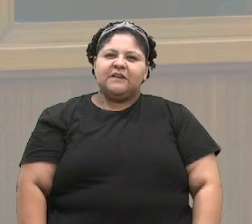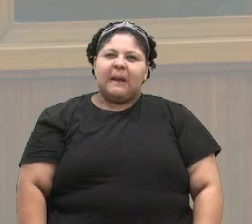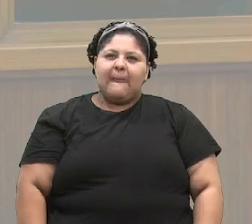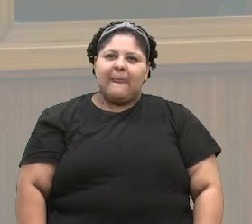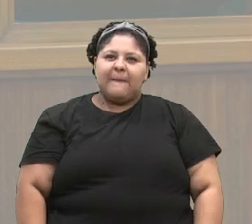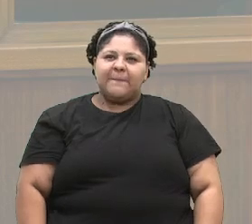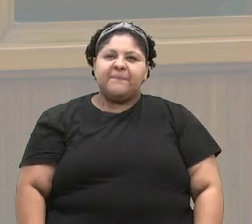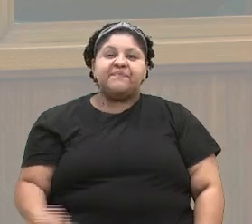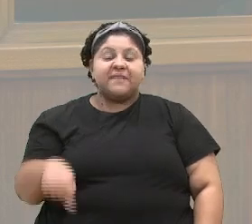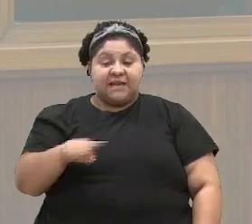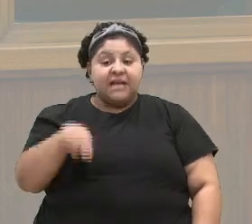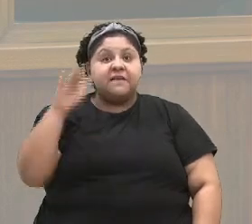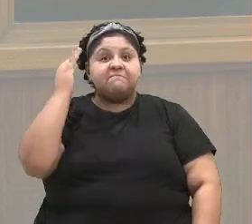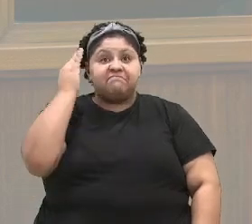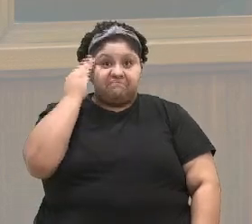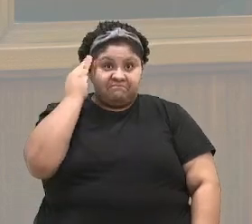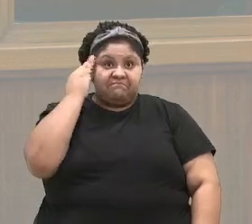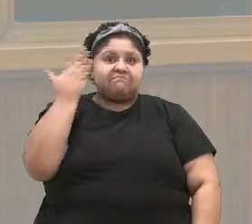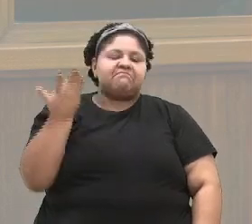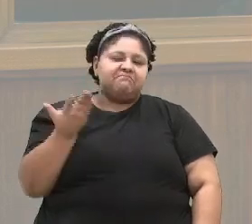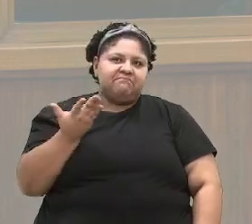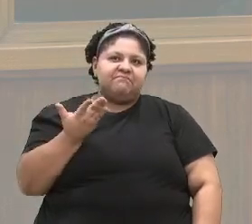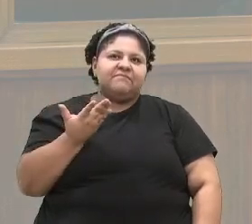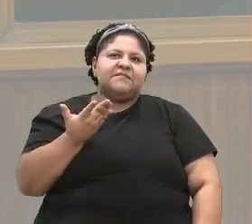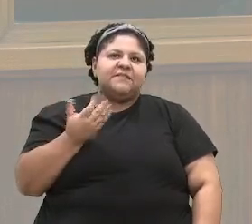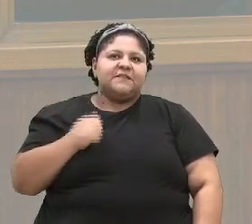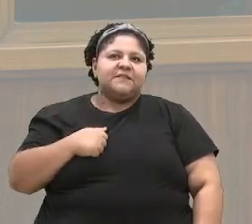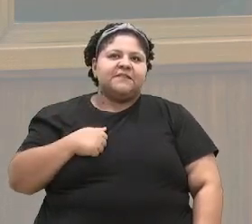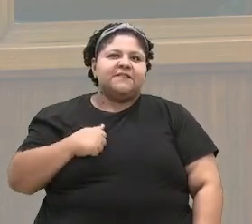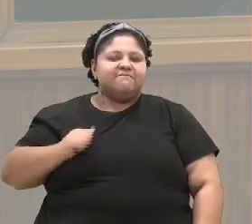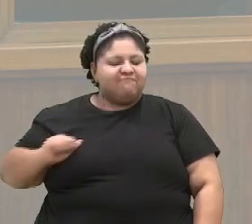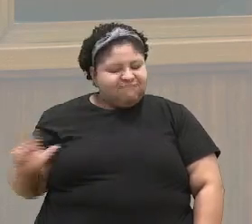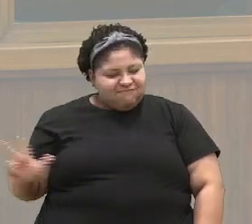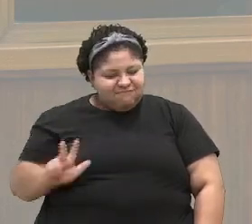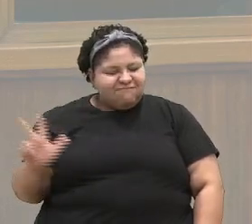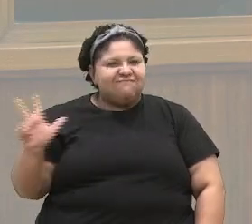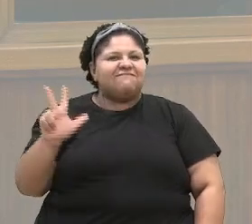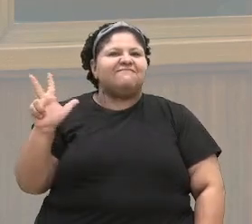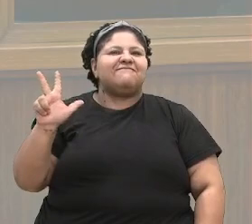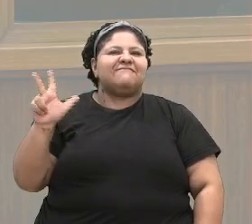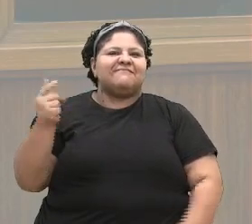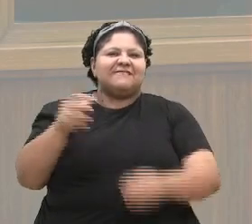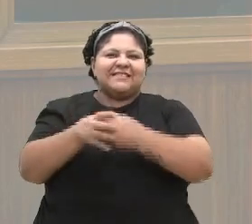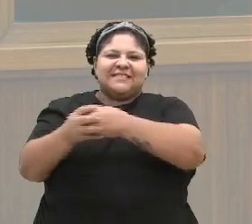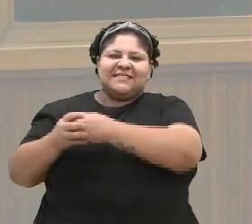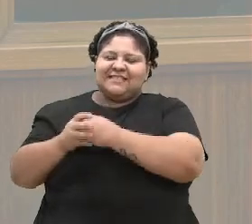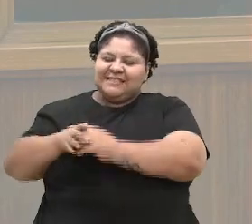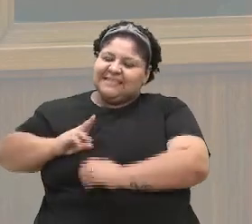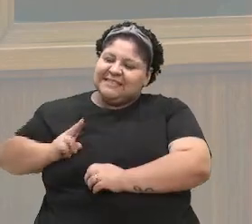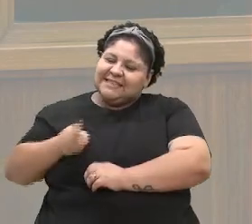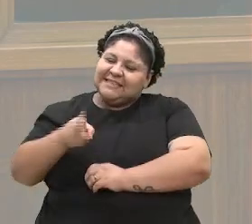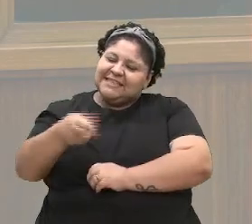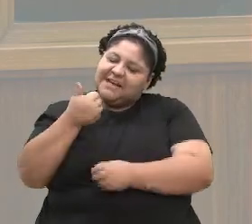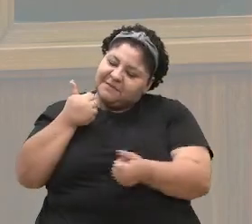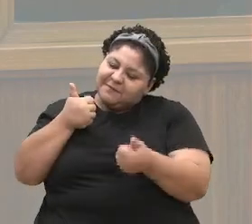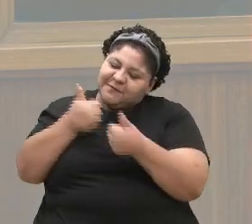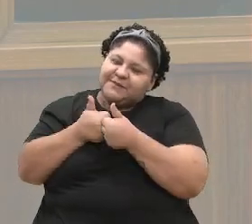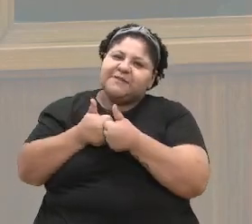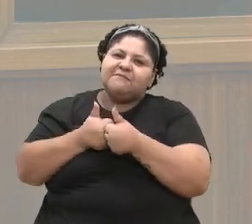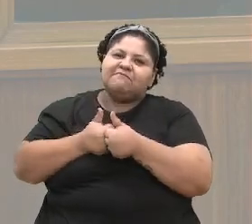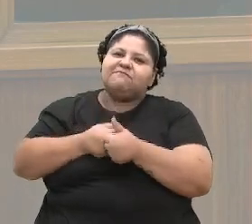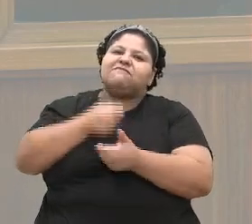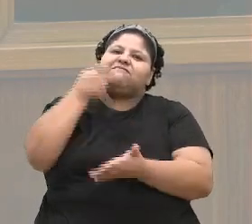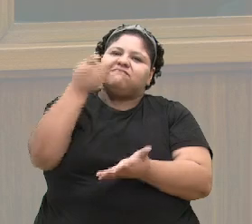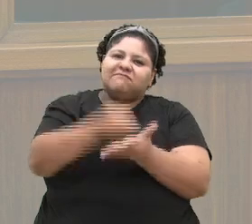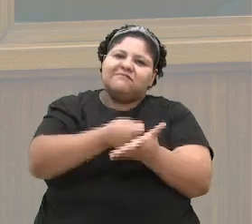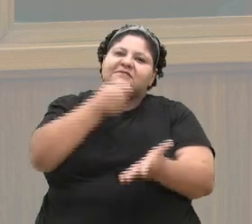A gente sabe que ele é um valoroso colega que sempre está ao nosso lado para lutar